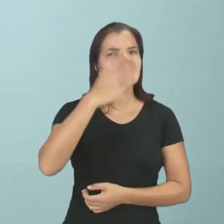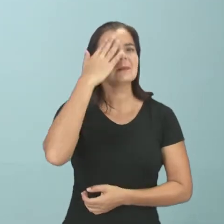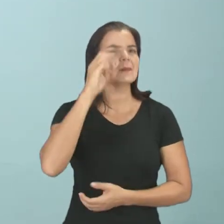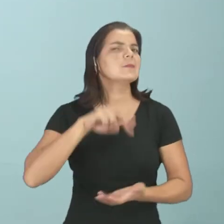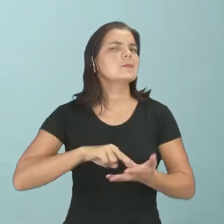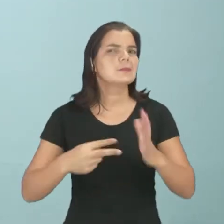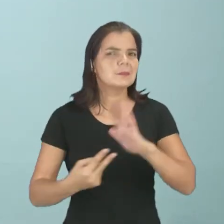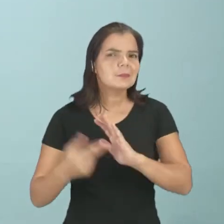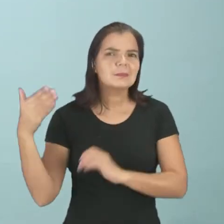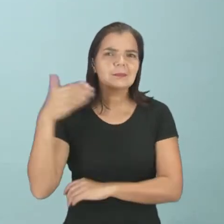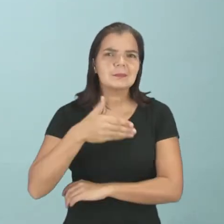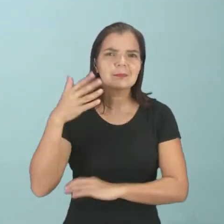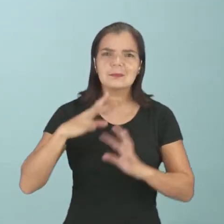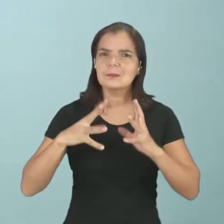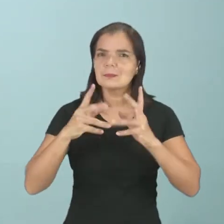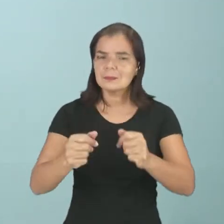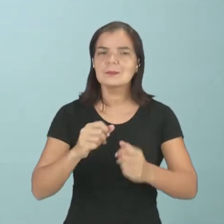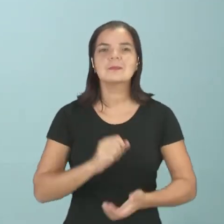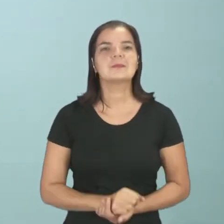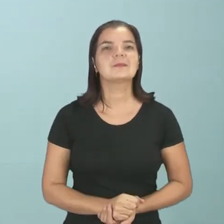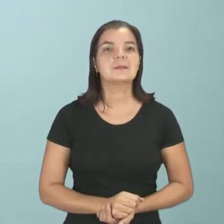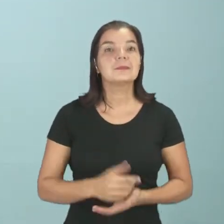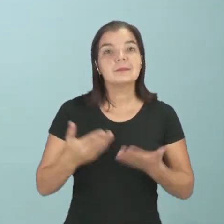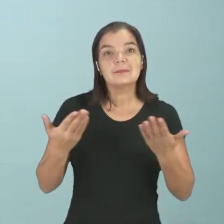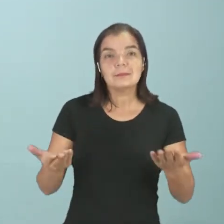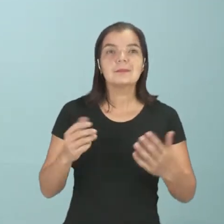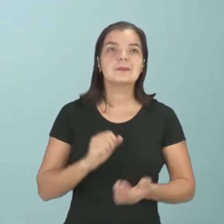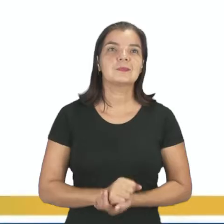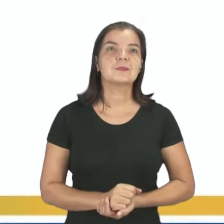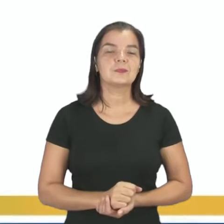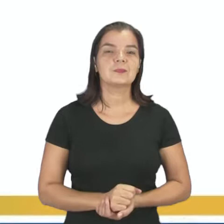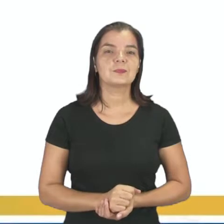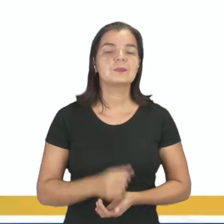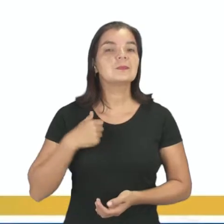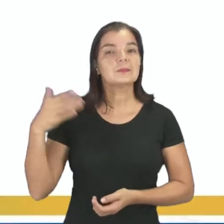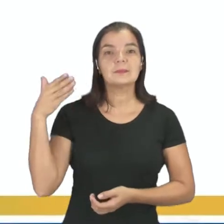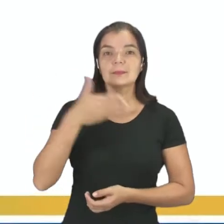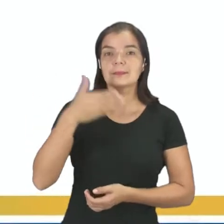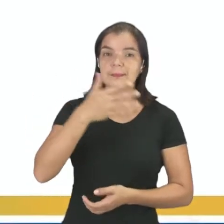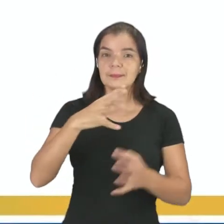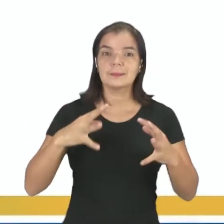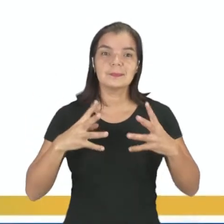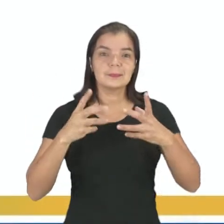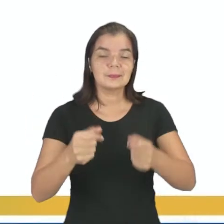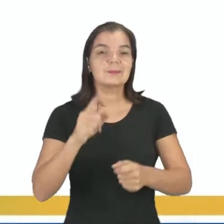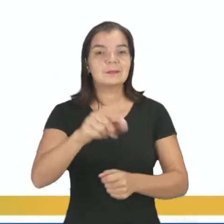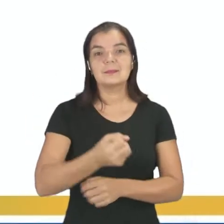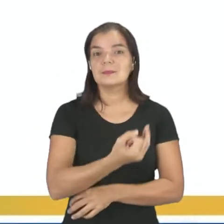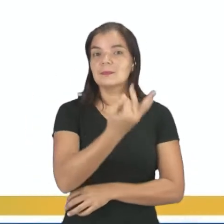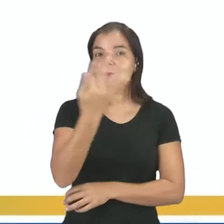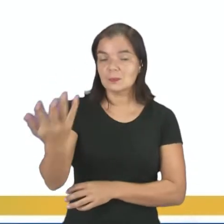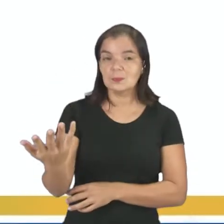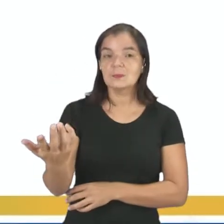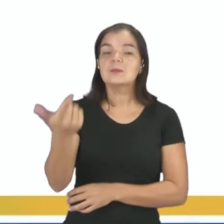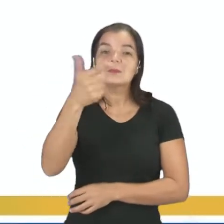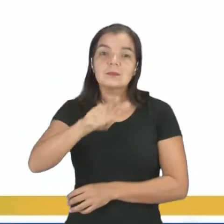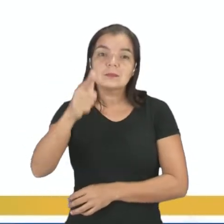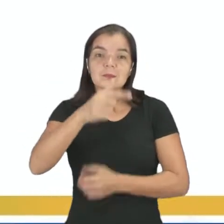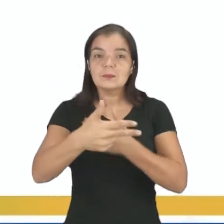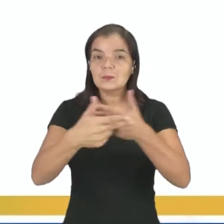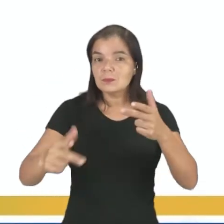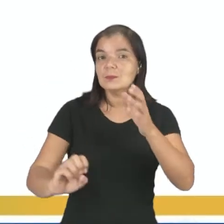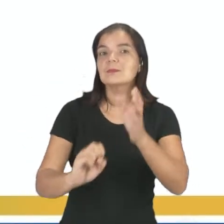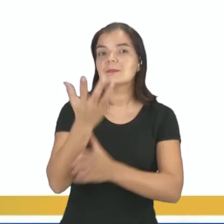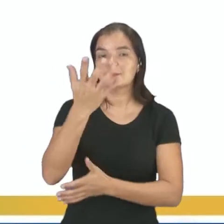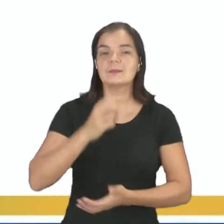que significa frequência absoluta? Então, a frequência absoluta é a quantidade de vezes que algo